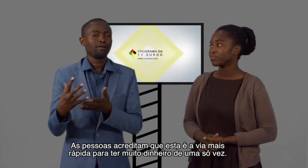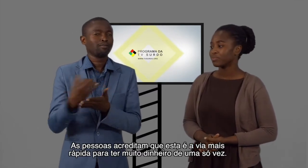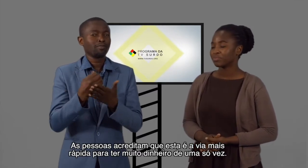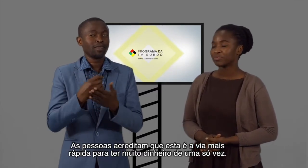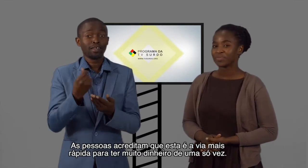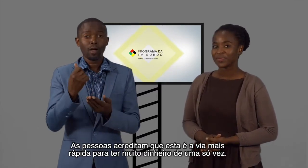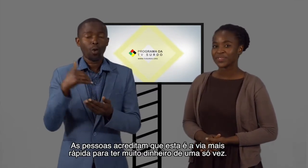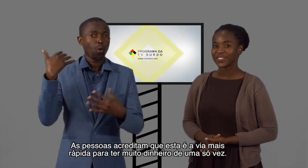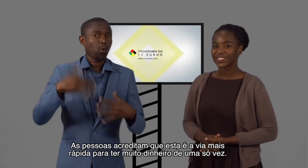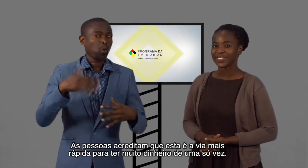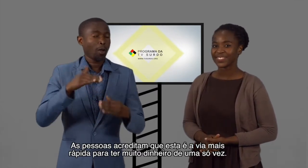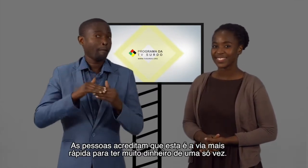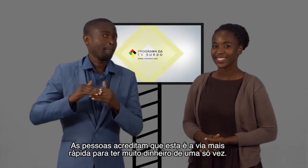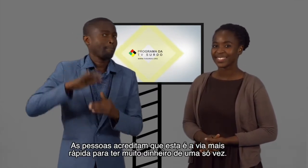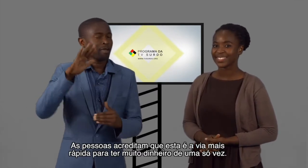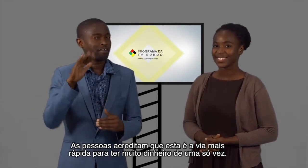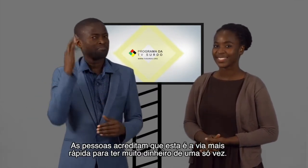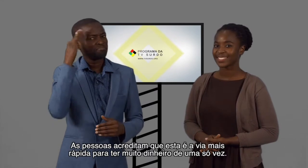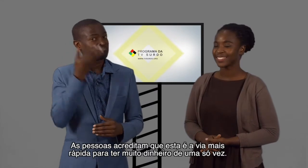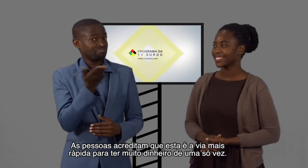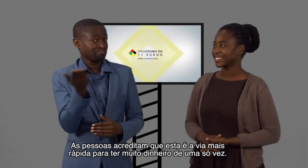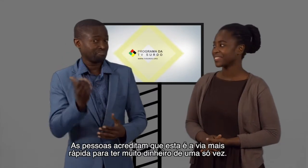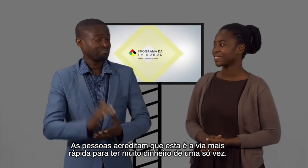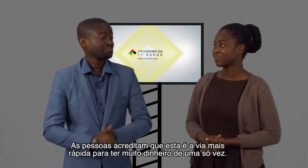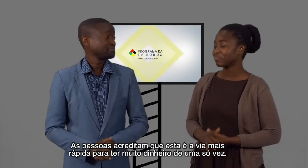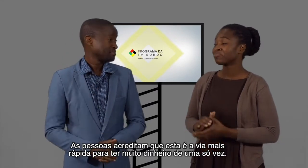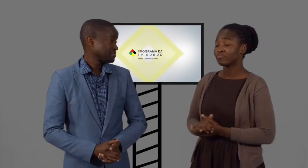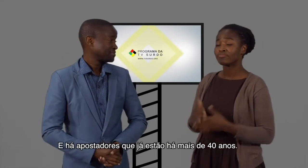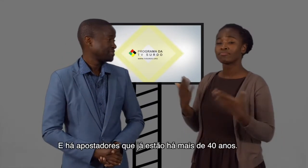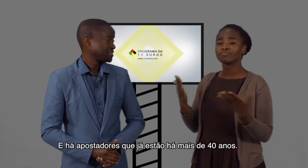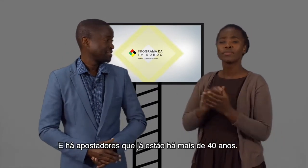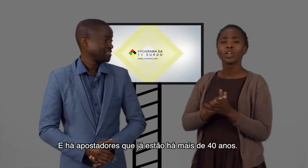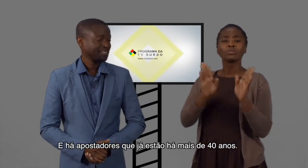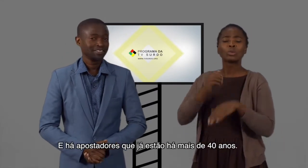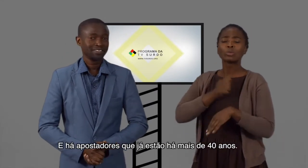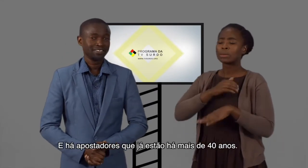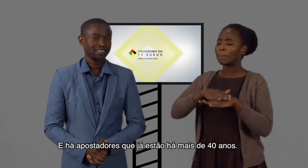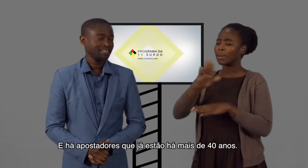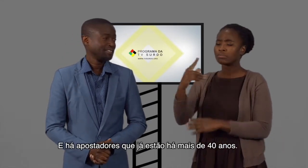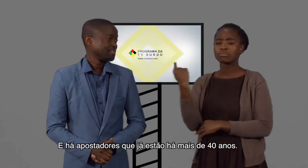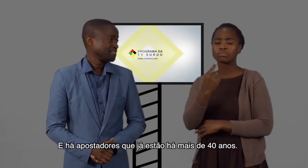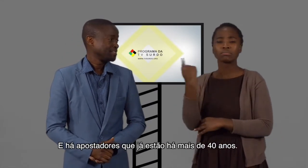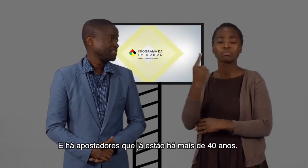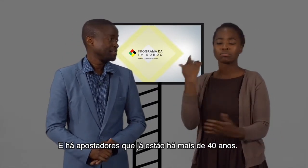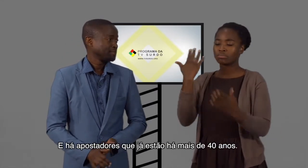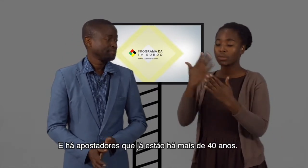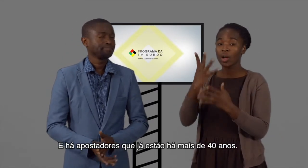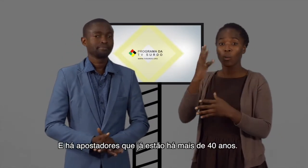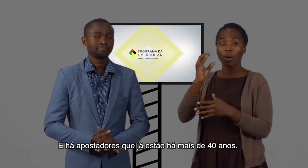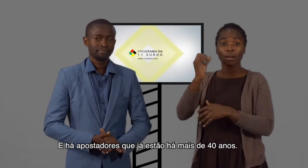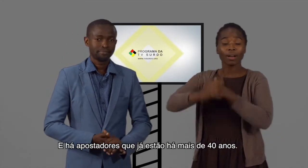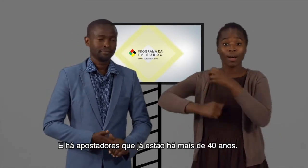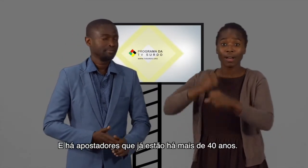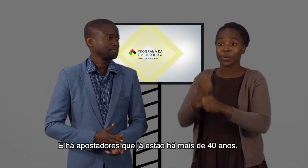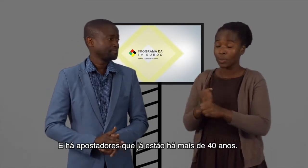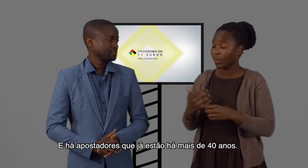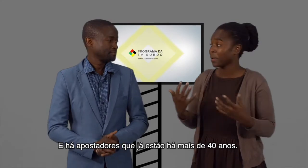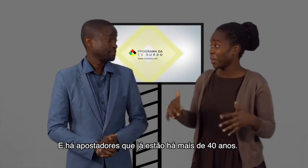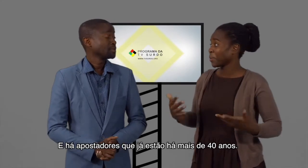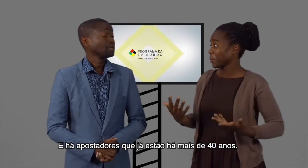rápida para ter muito dinheiro e de uma só vez. E há apostadores que já estão há mais de